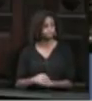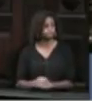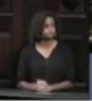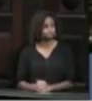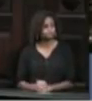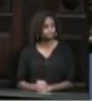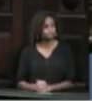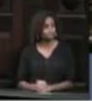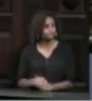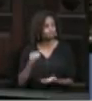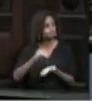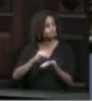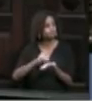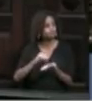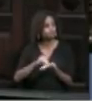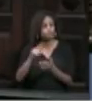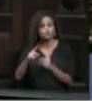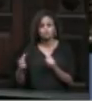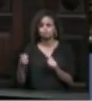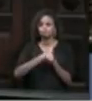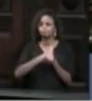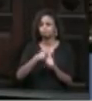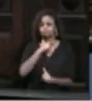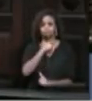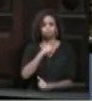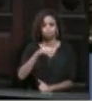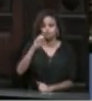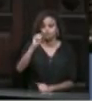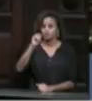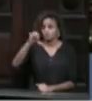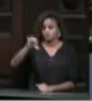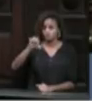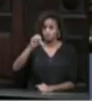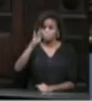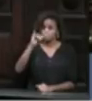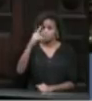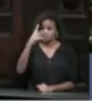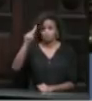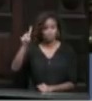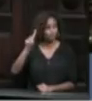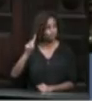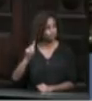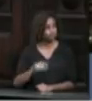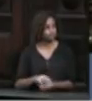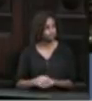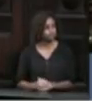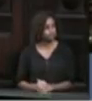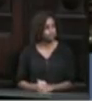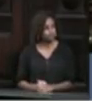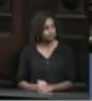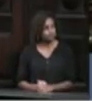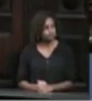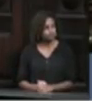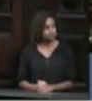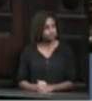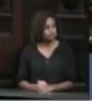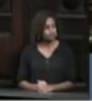A dívida ativa era de 89 bilhões. Sabe quanto ele conseguiu arrecadar?